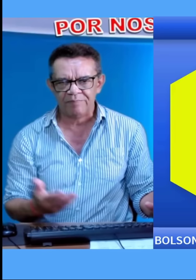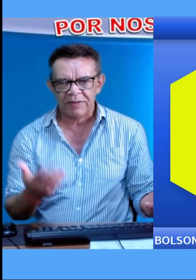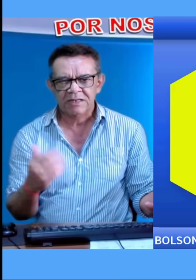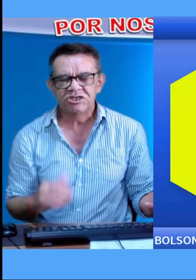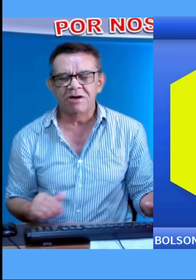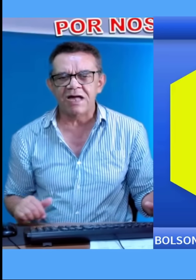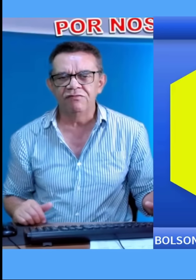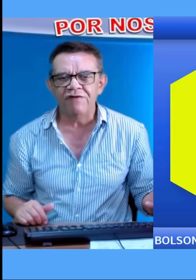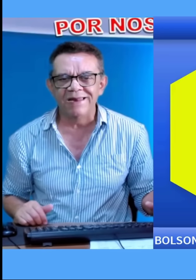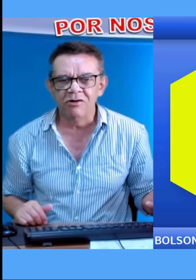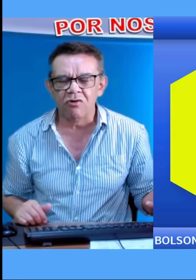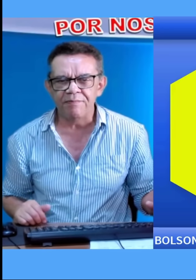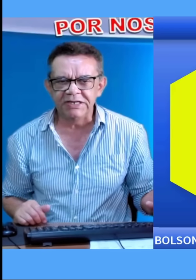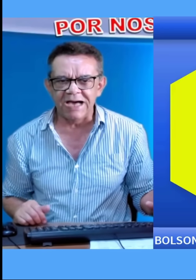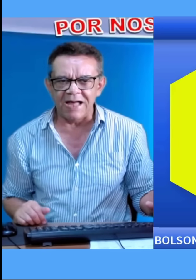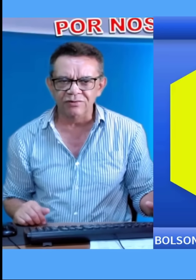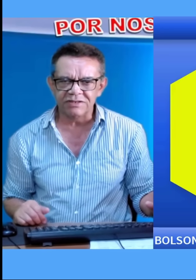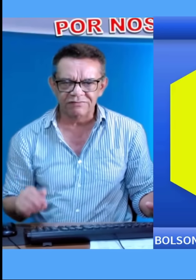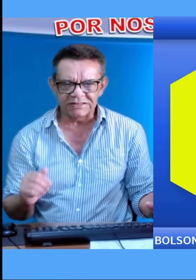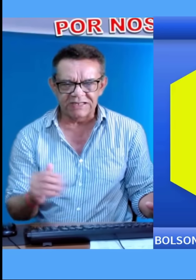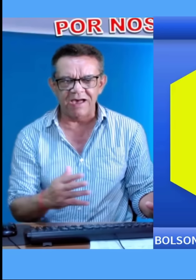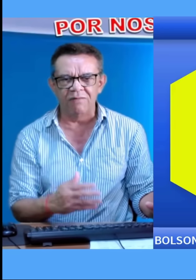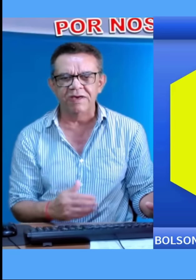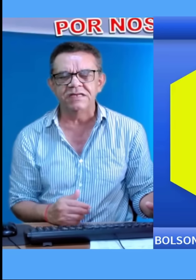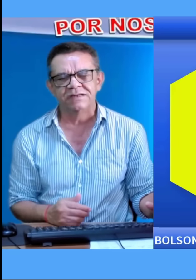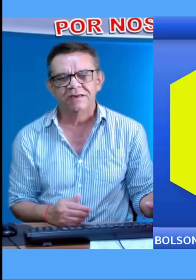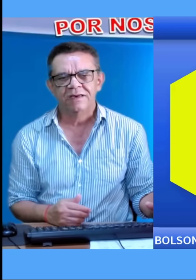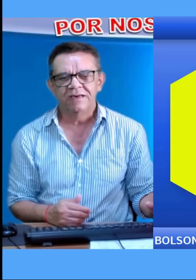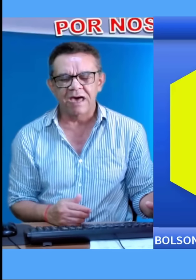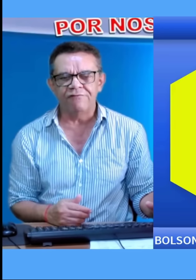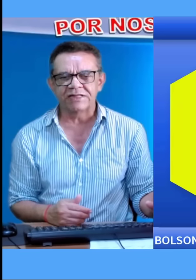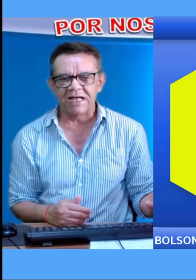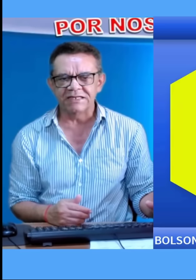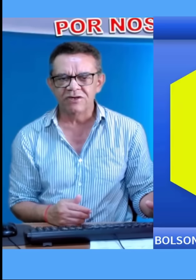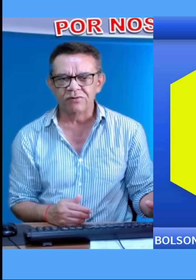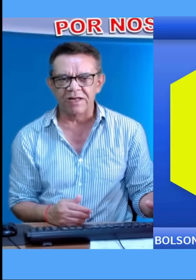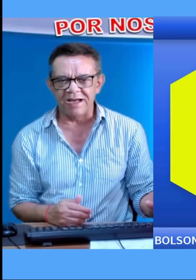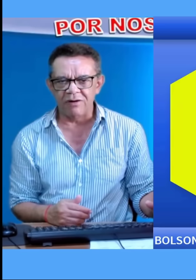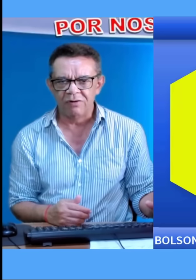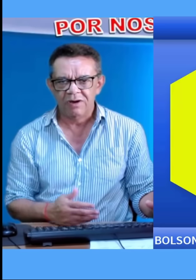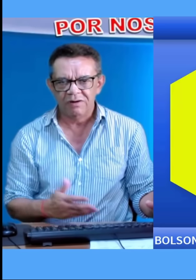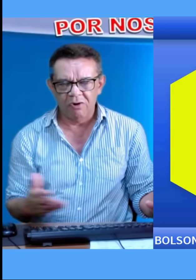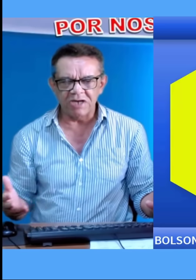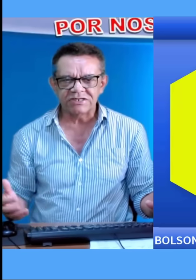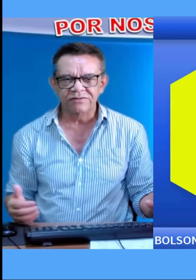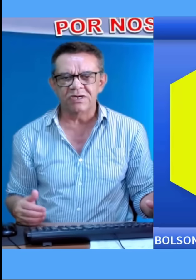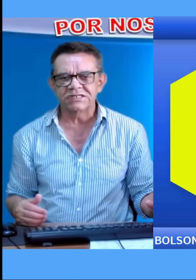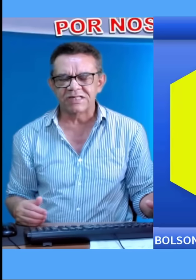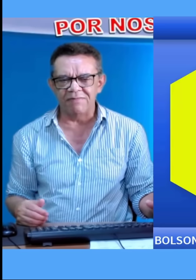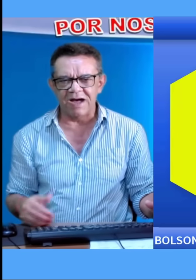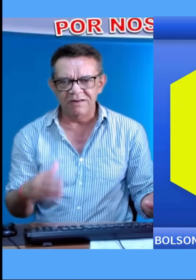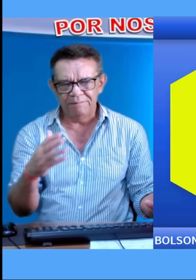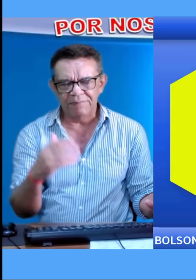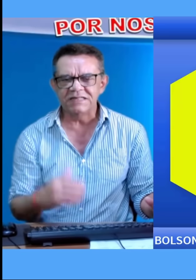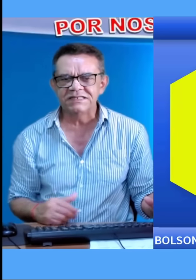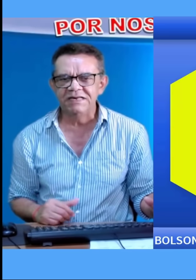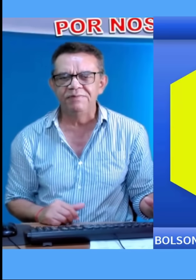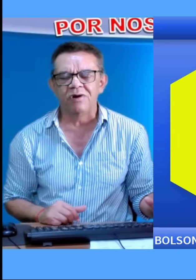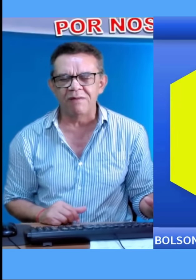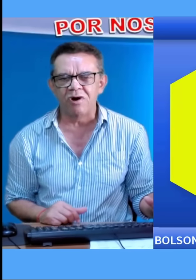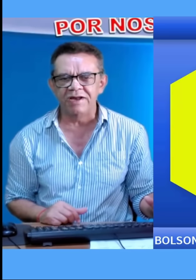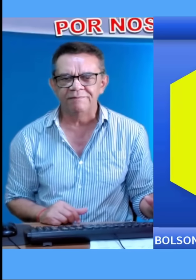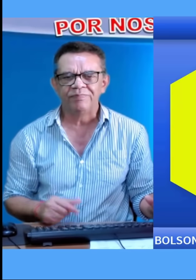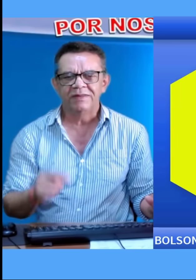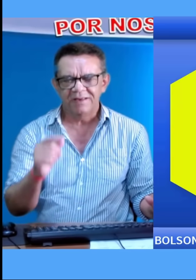descrição chamado Valeu ou Obrigado. Se você realmente quer fortalecer o canal, gosta do nosso trabalho,